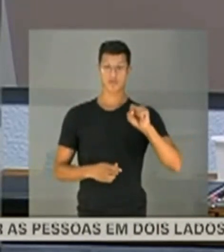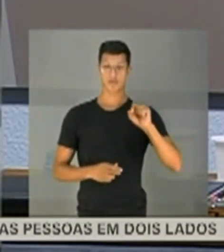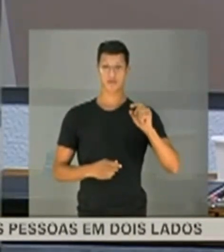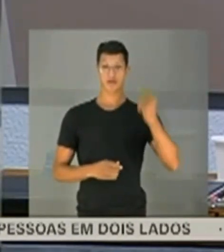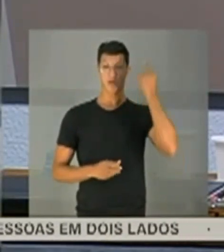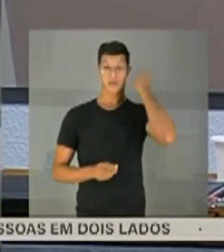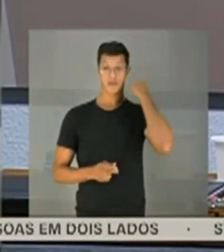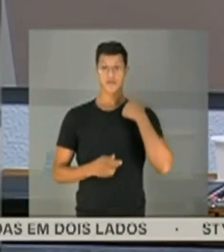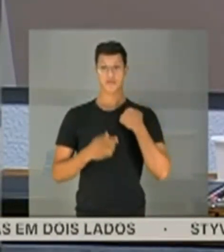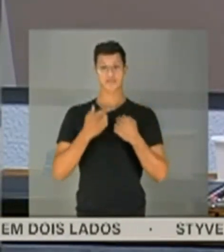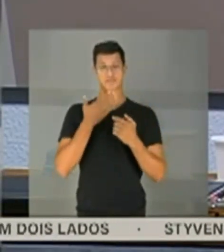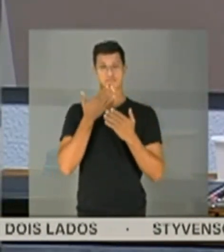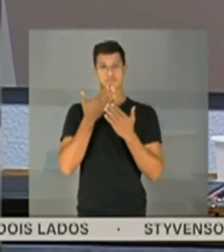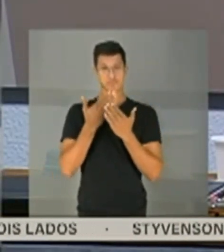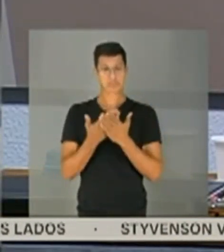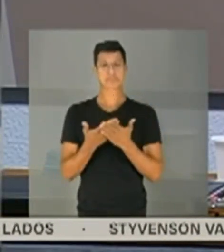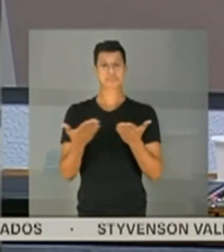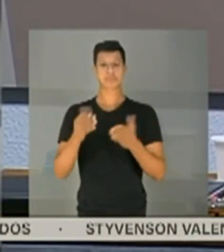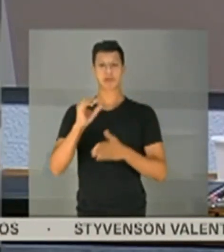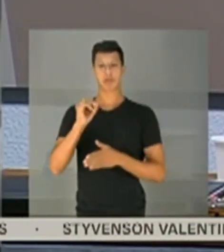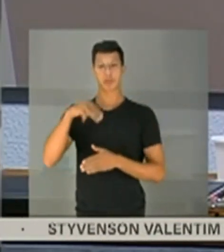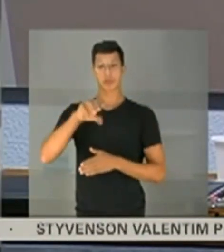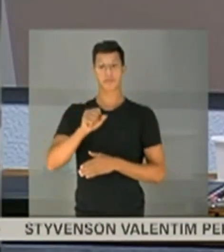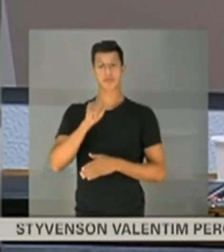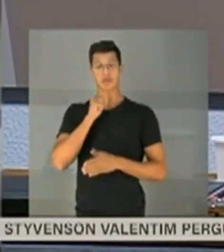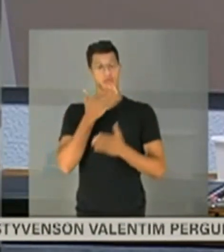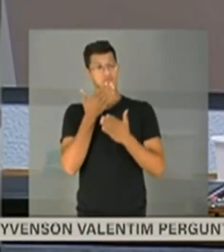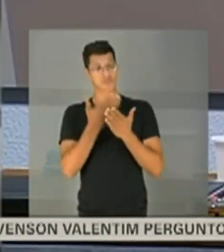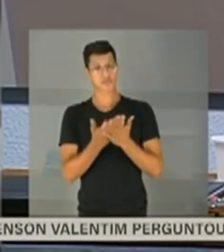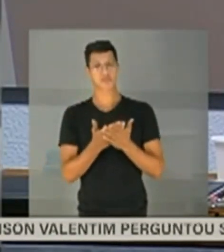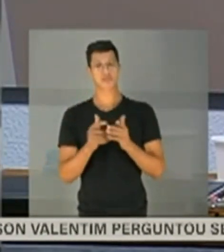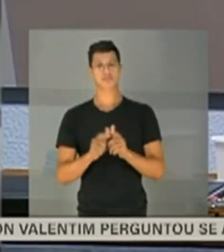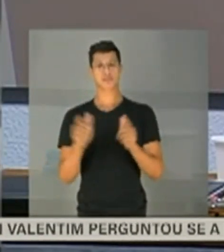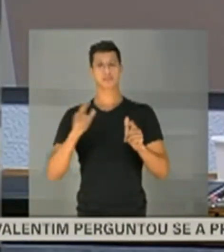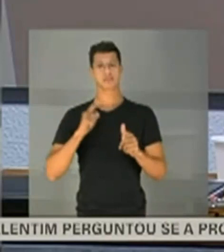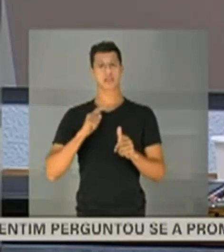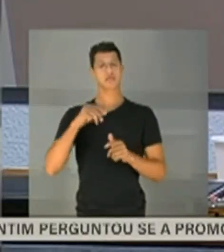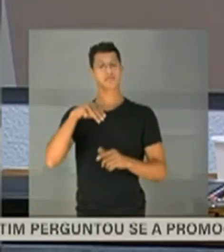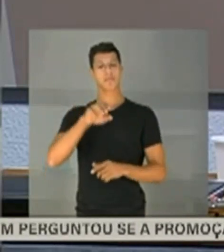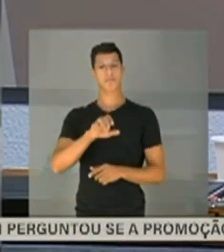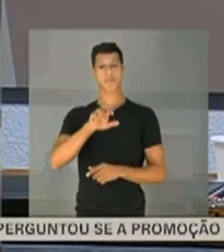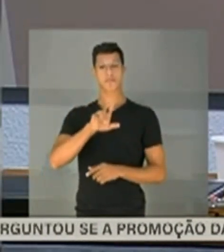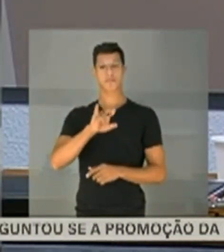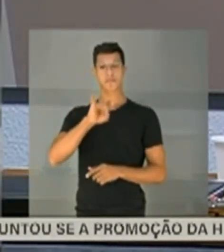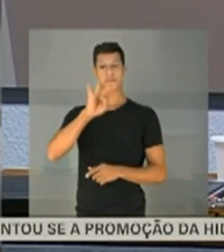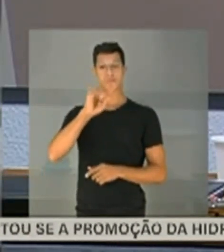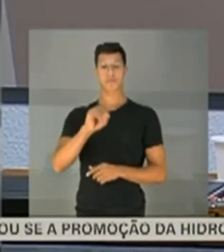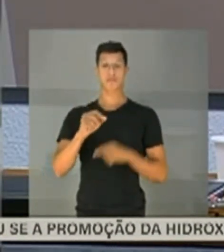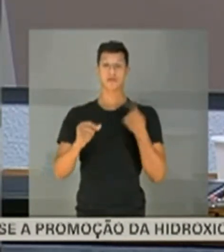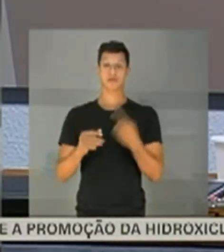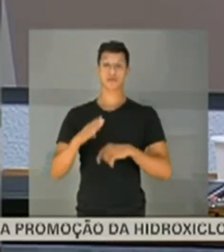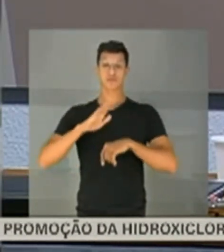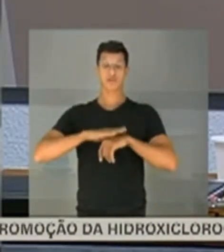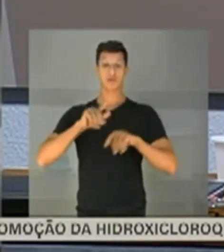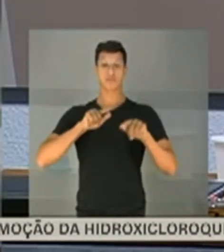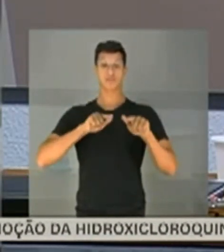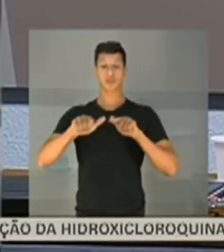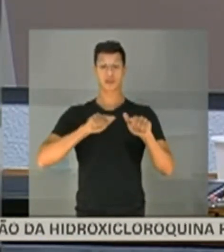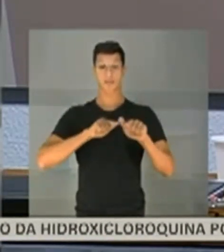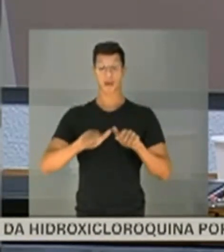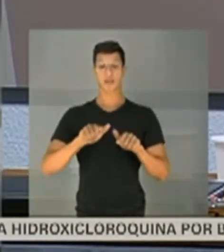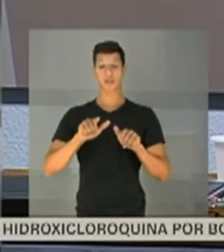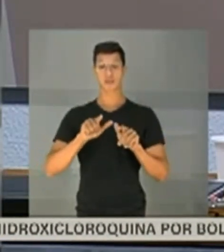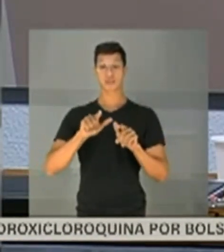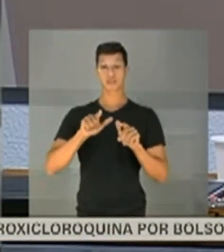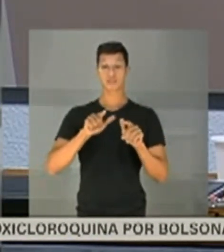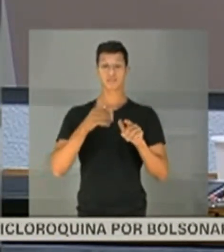eu admirava muito a Organização Mundial da Saúde e ainda admiro, em grande parte, tem seu mérito. A gente fazia um trabalho de ir